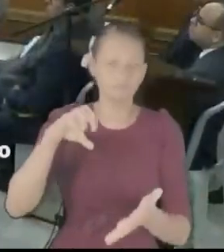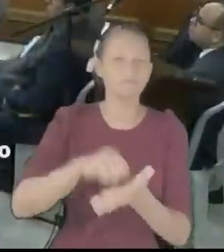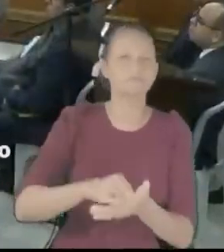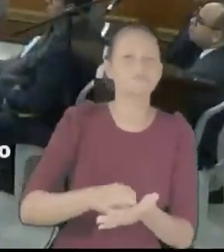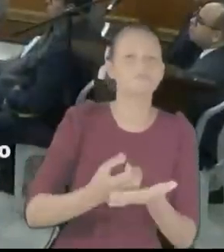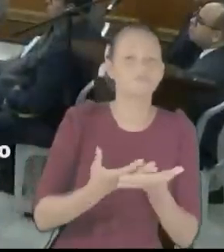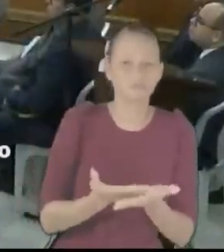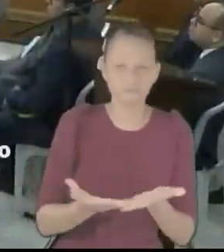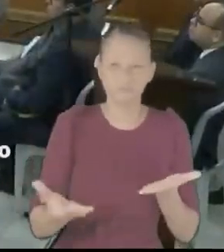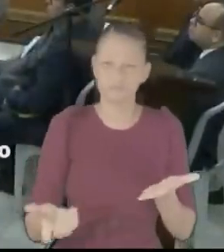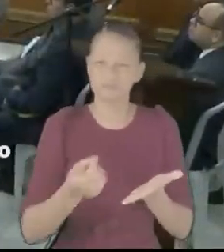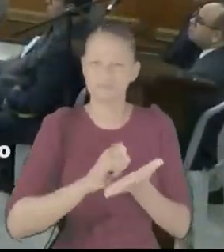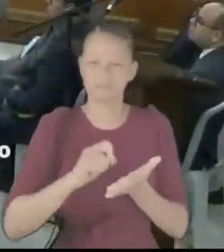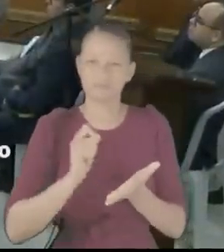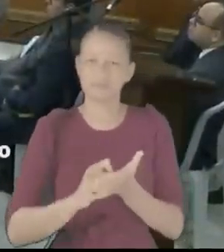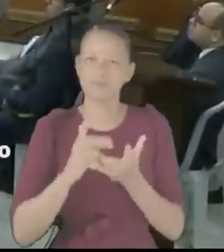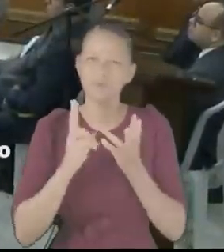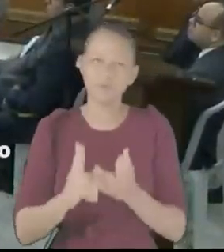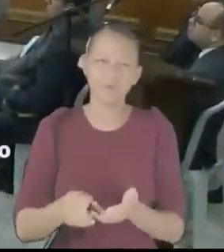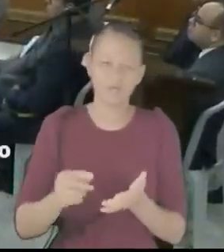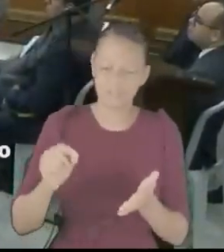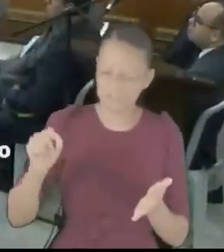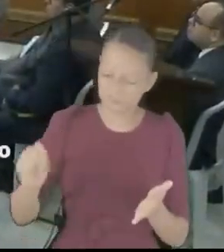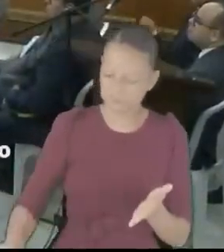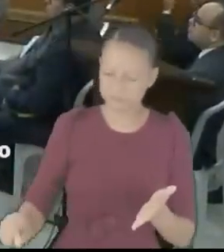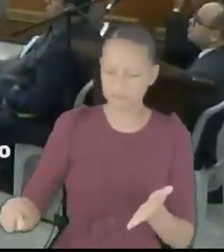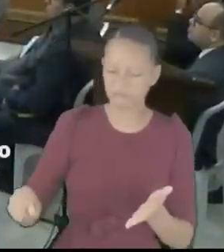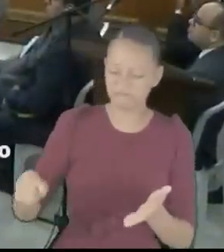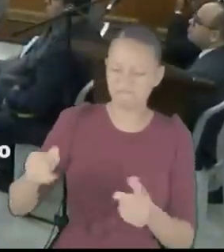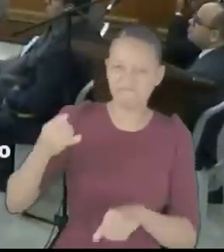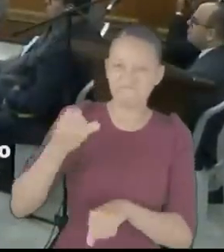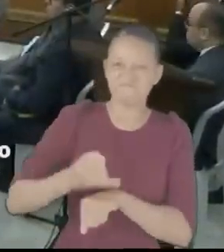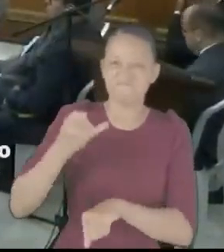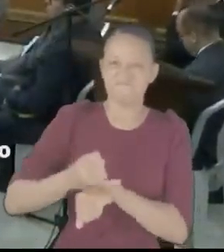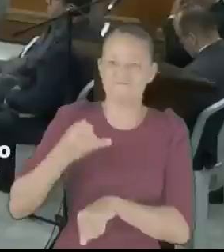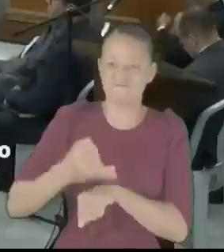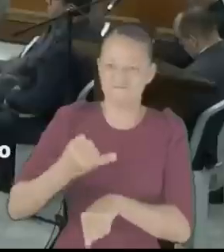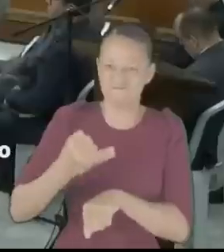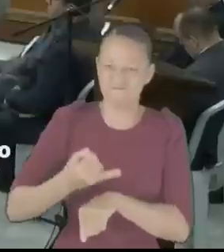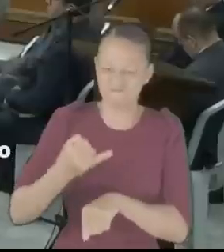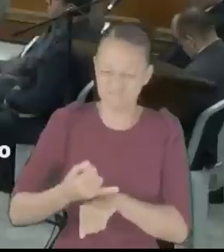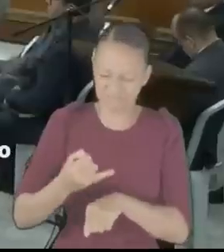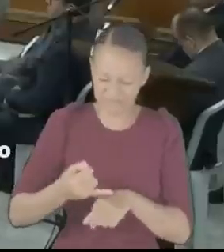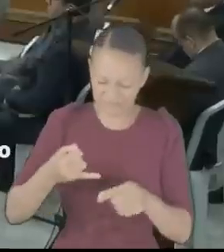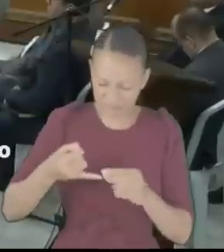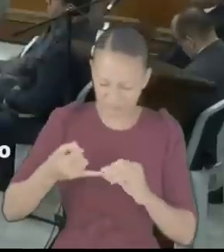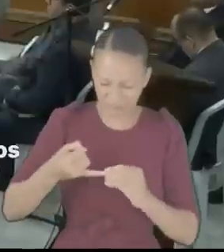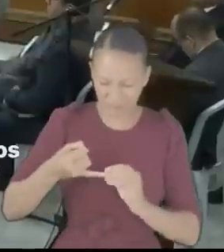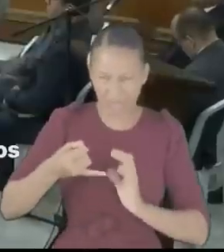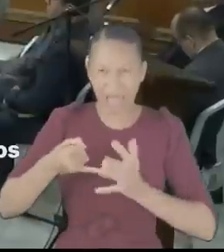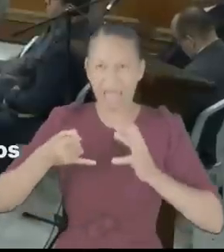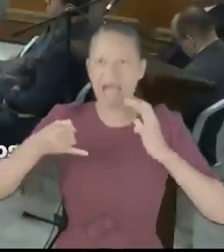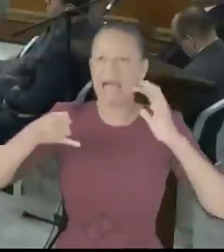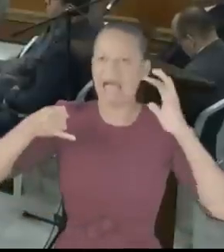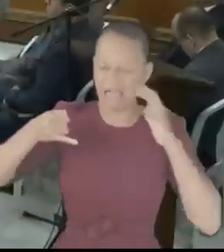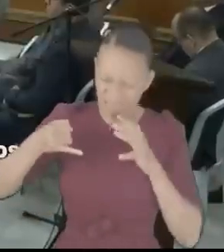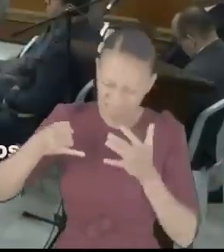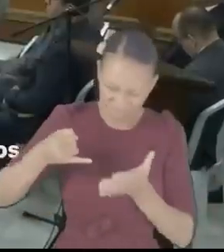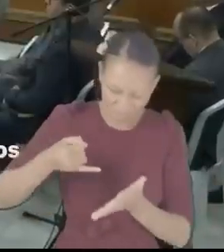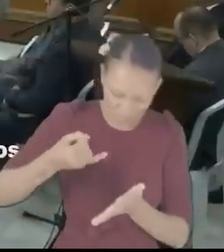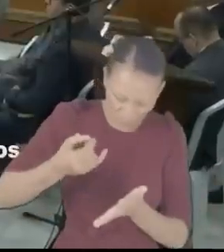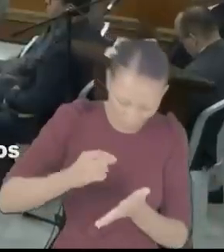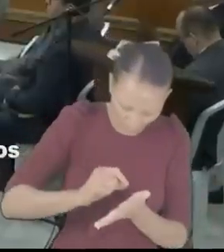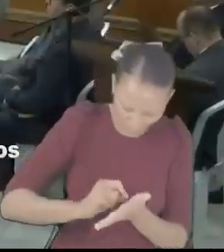escrito com um ponteiro de ferro, com ponta de diamante, gravado